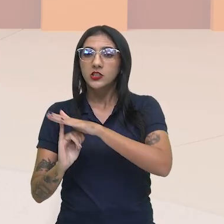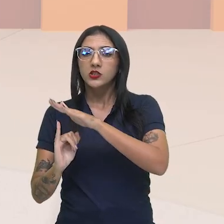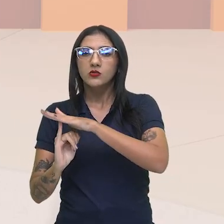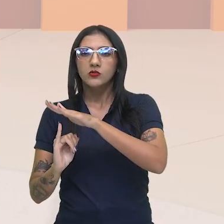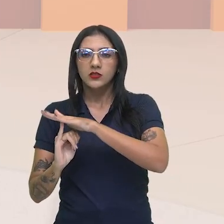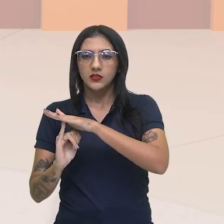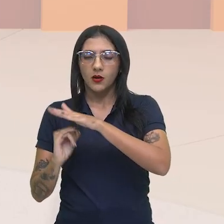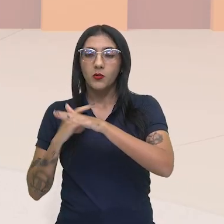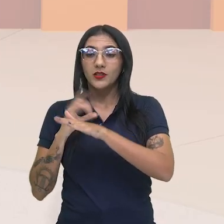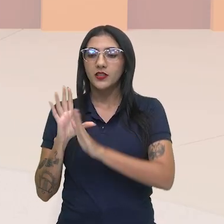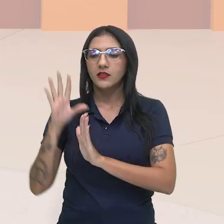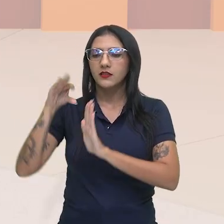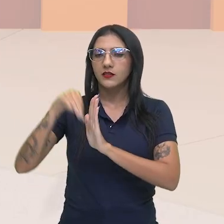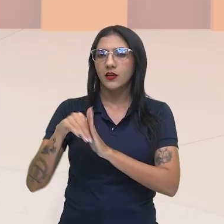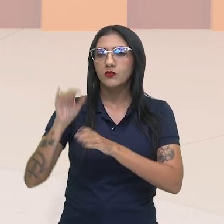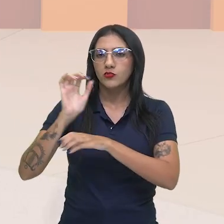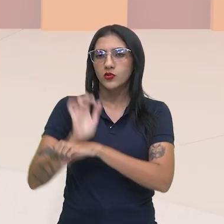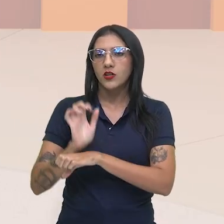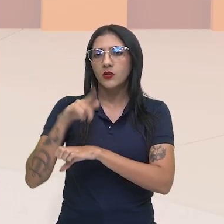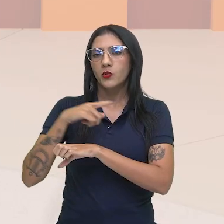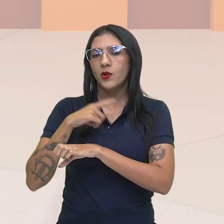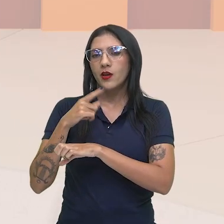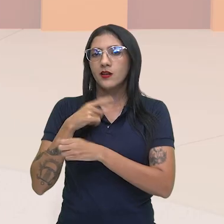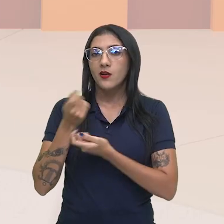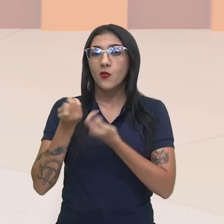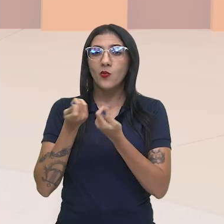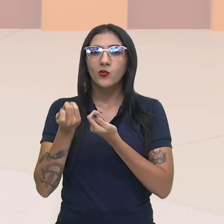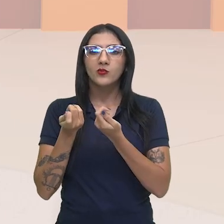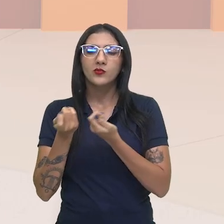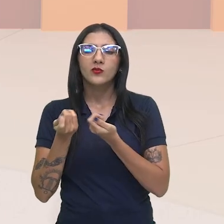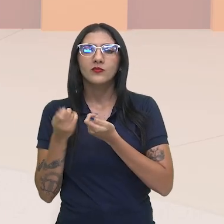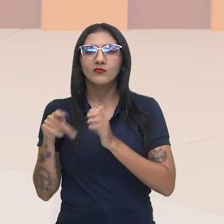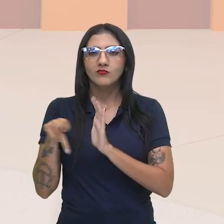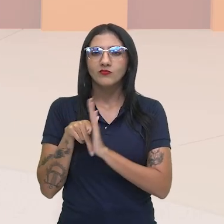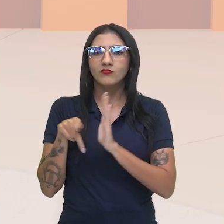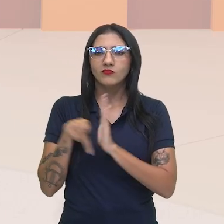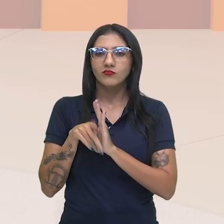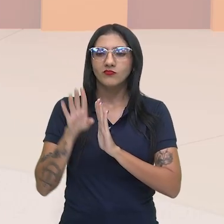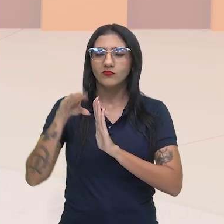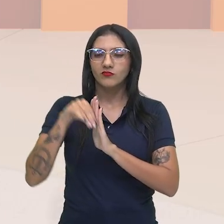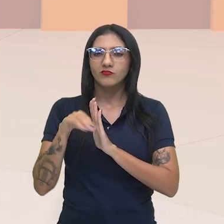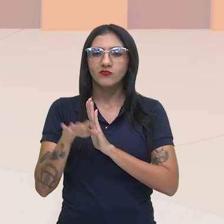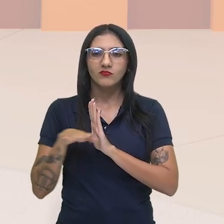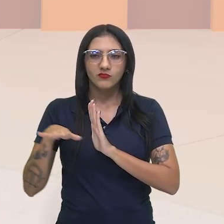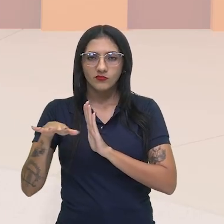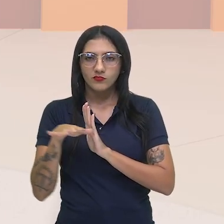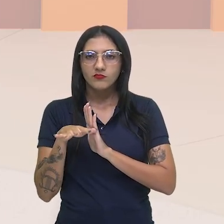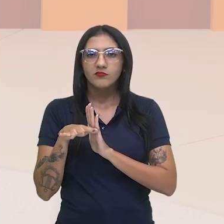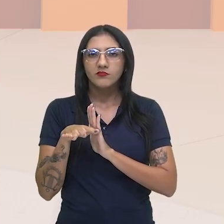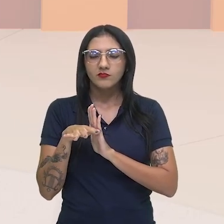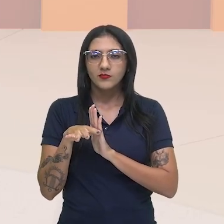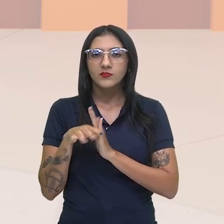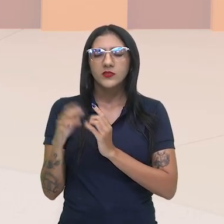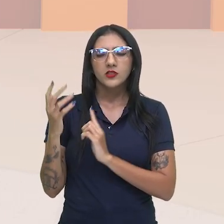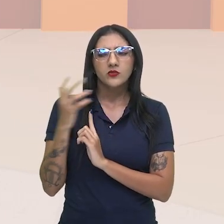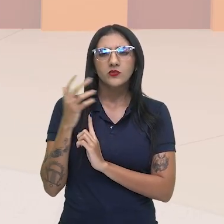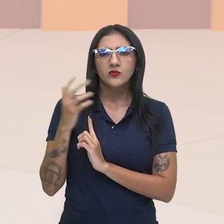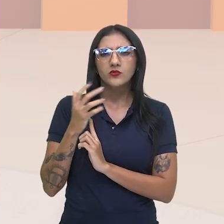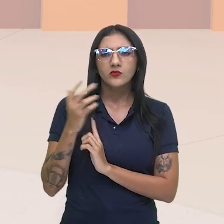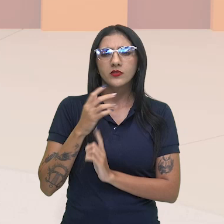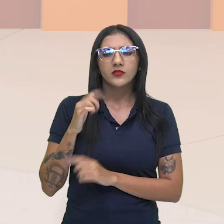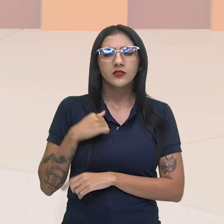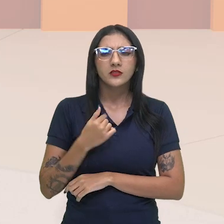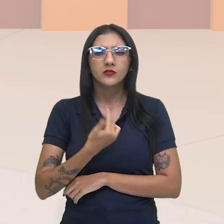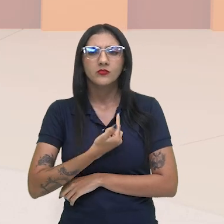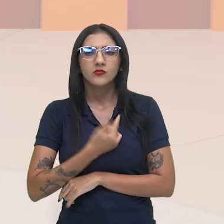estão ali dentro do Estado e que controlam, inclusive, o próprio Estado. Tá certo? Docilizando